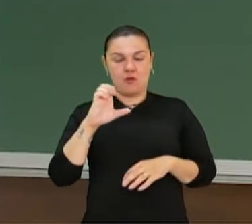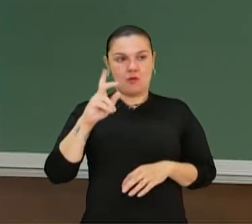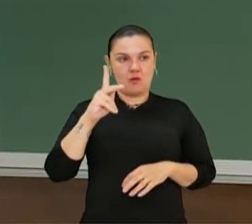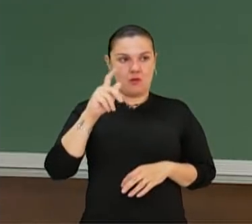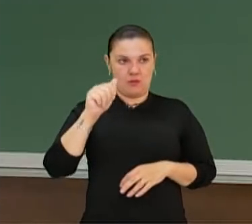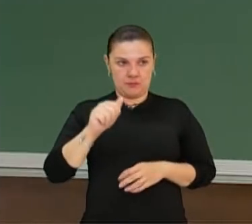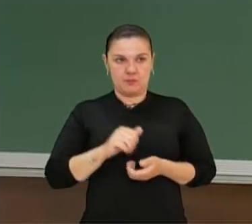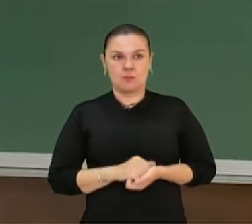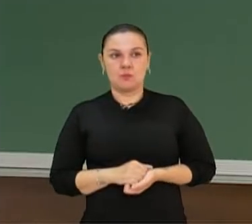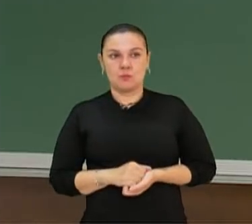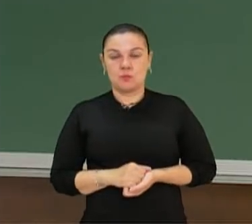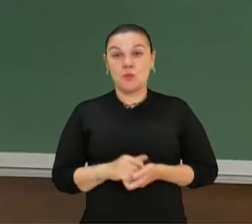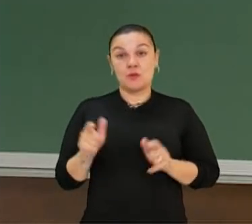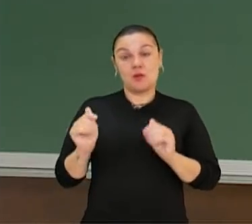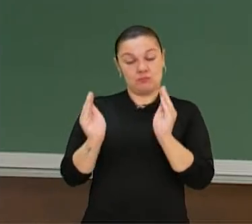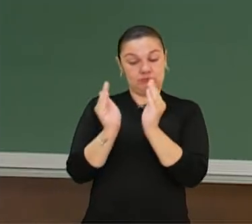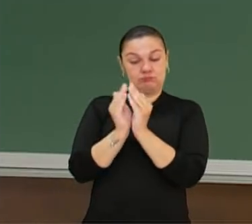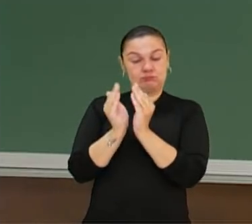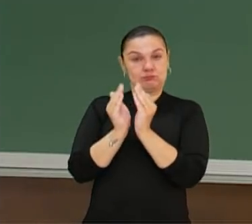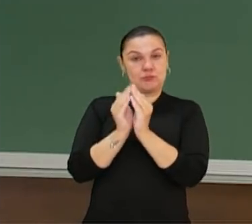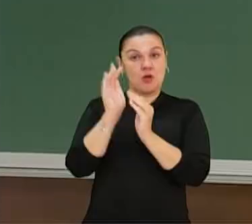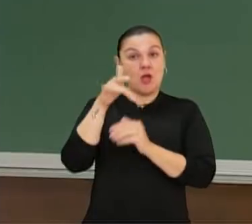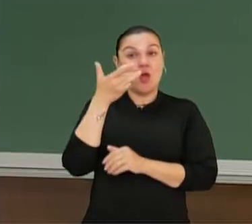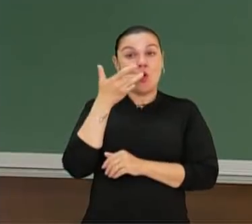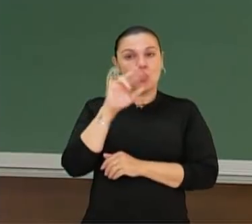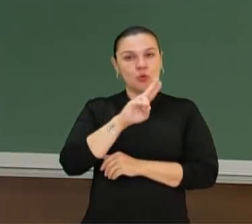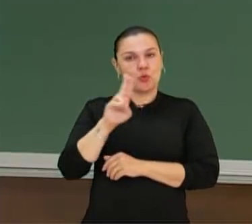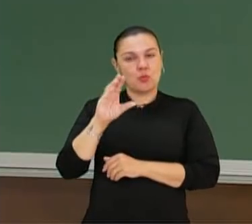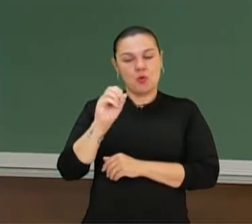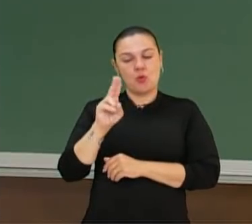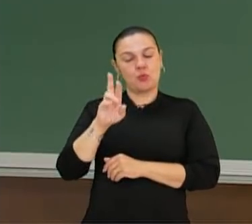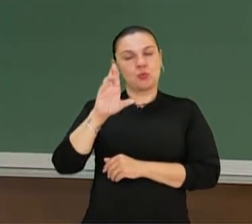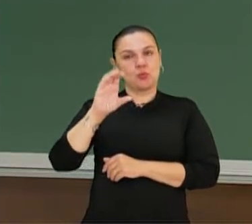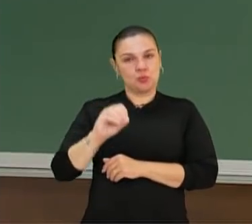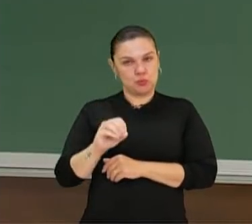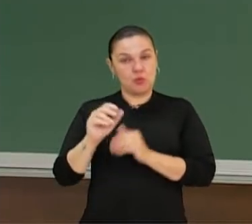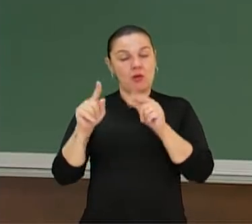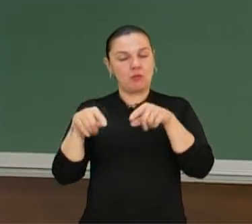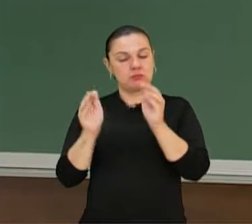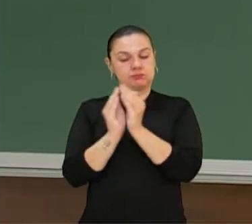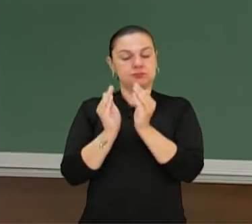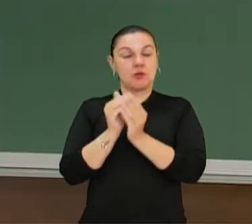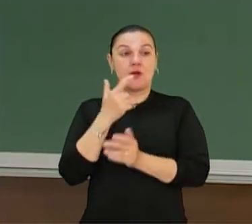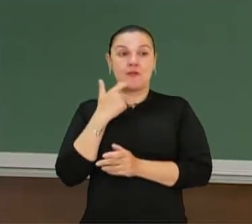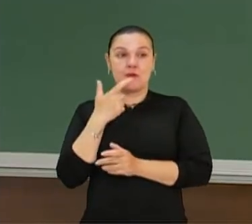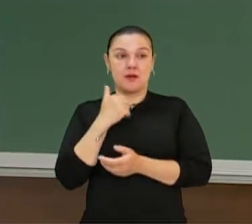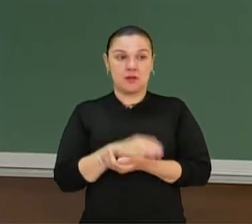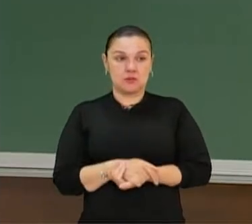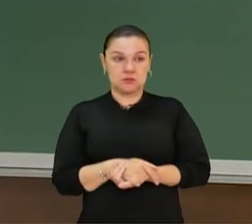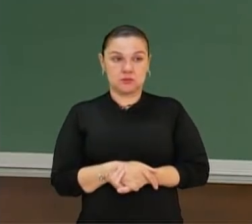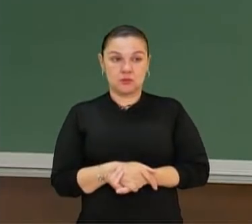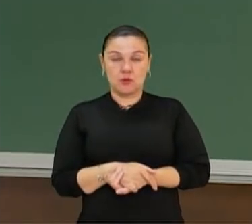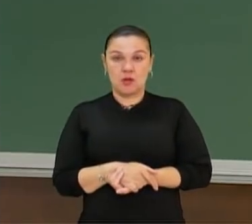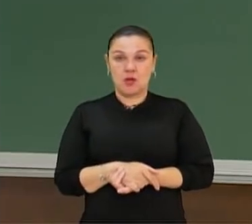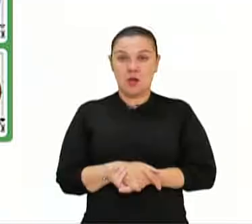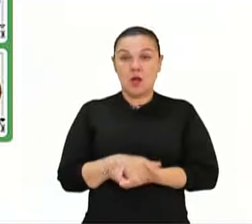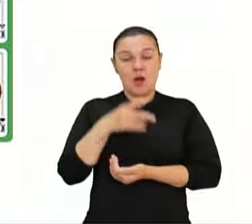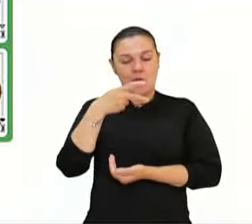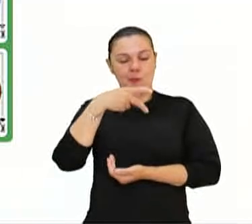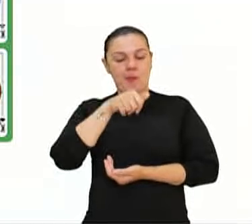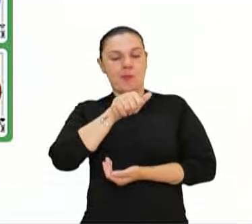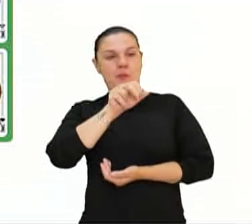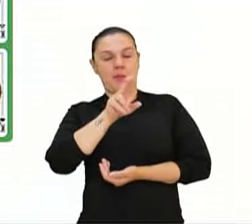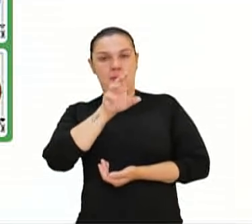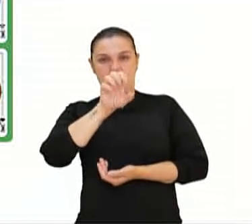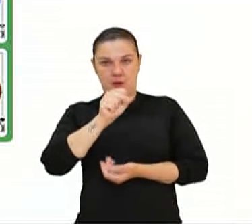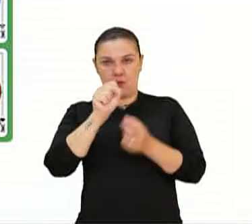vermelho. Eu tenho o ouro, que é um losango vermelho, a representação. O paus, que parece um trevo, é